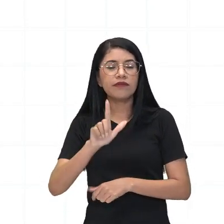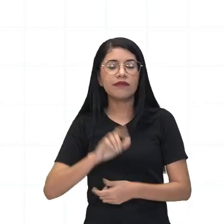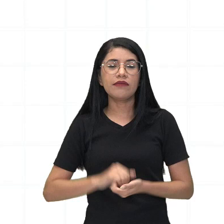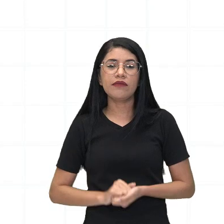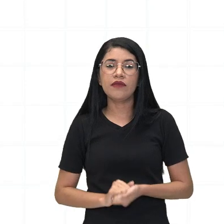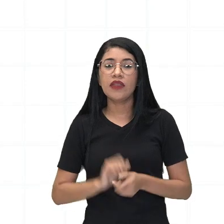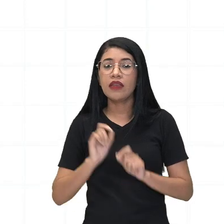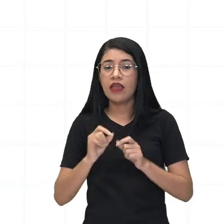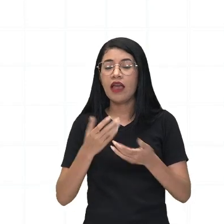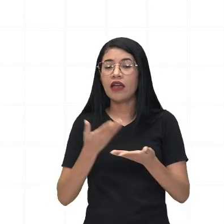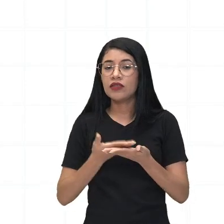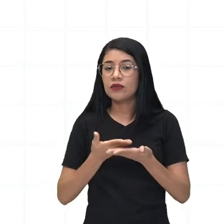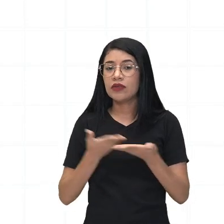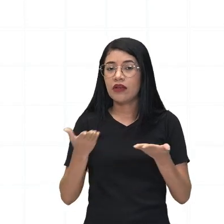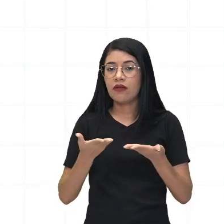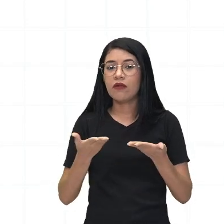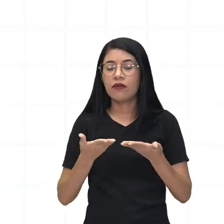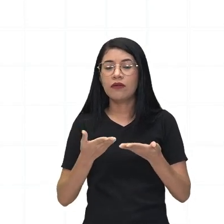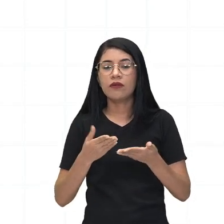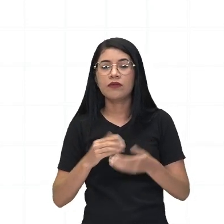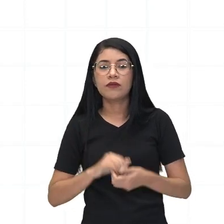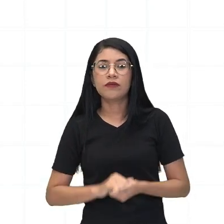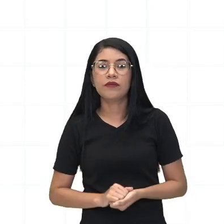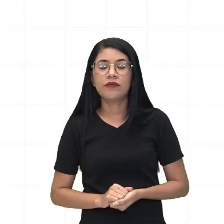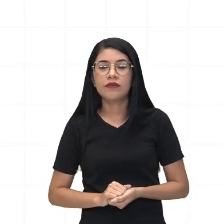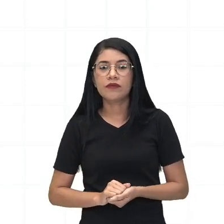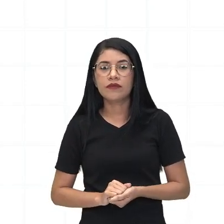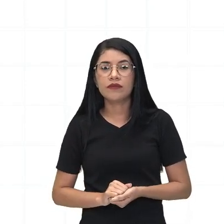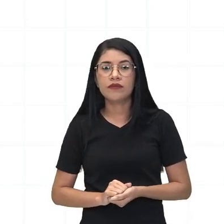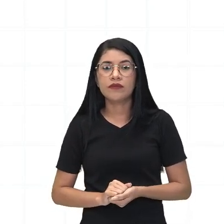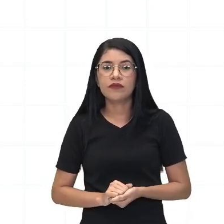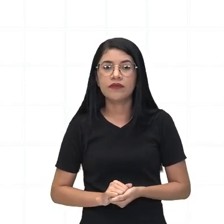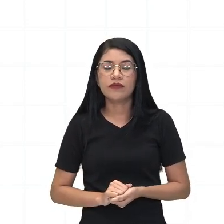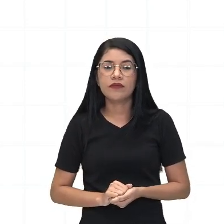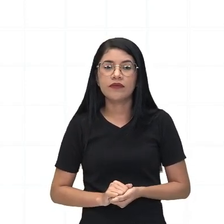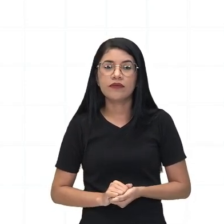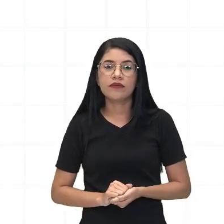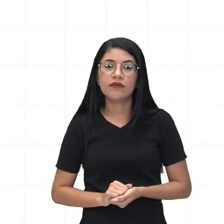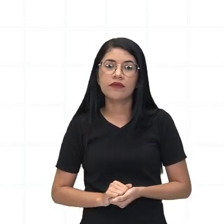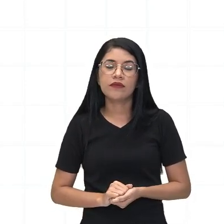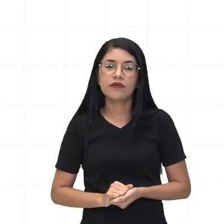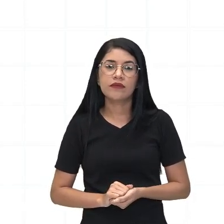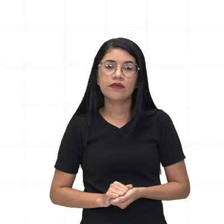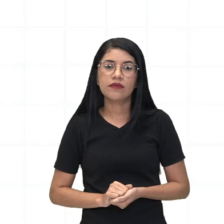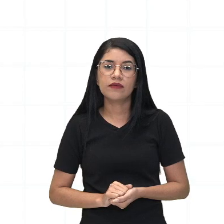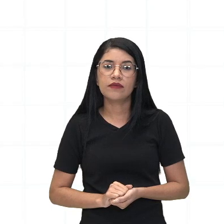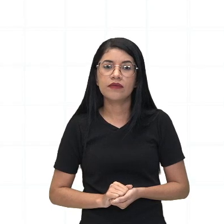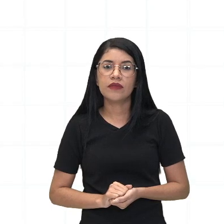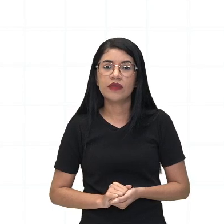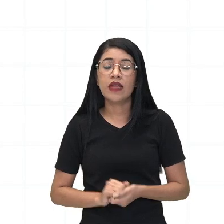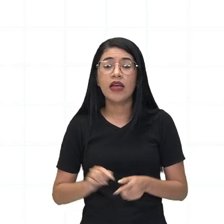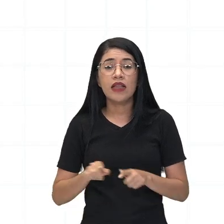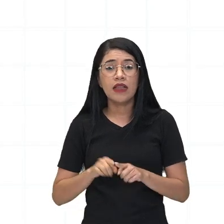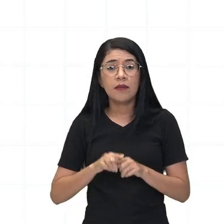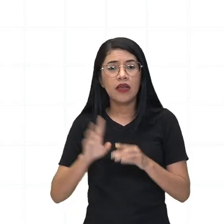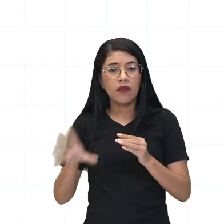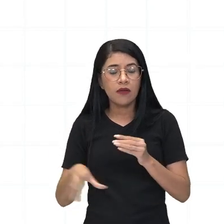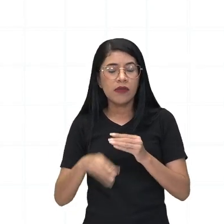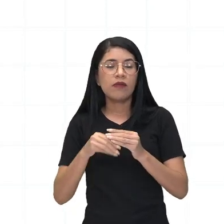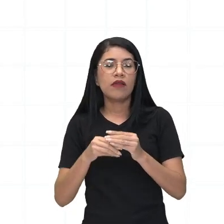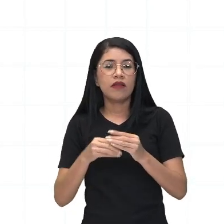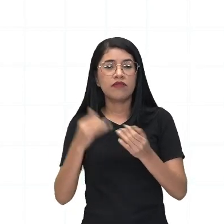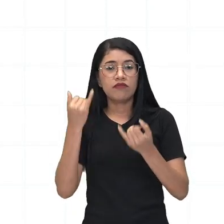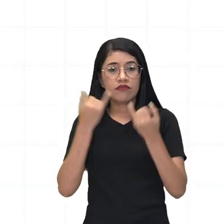que é o que nós queremos buscar aqui com vocês nesta aula, tá bom? Além dessa informação retomada sobre